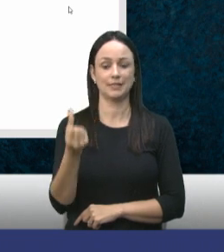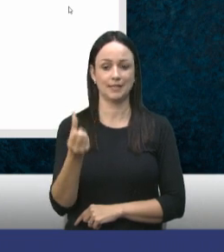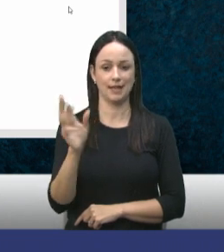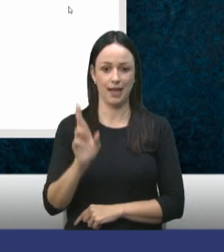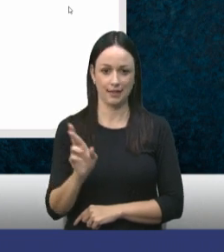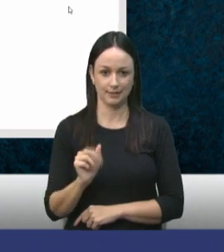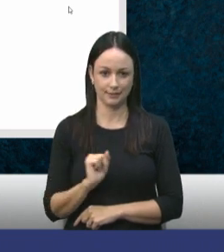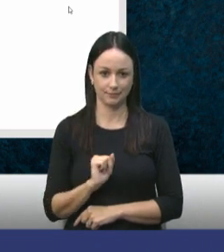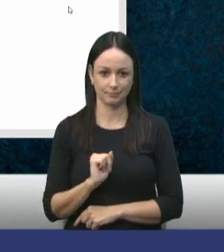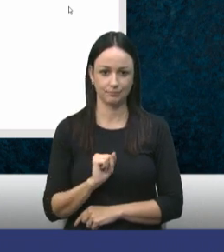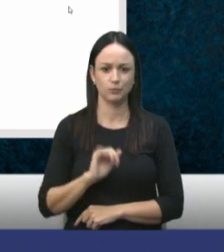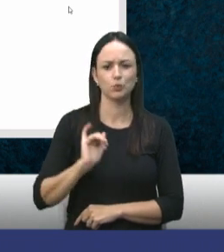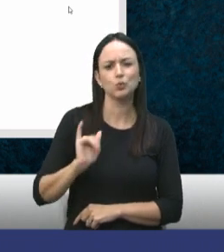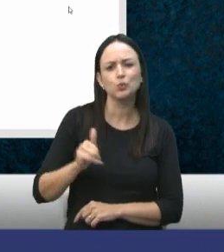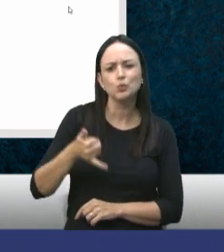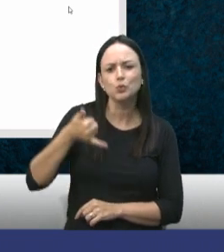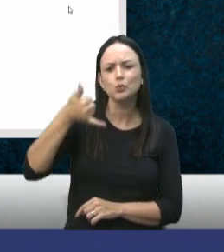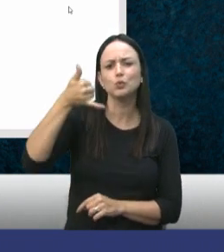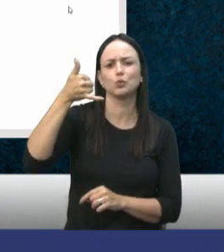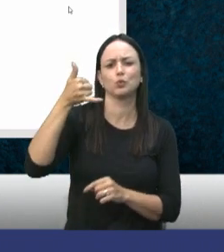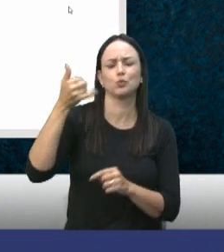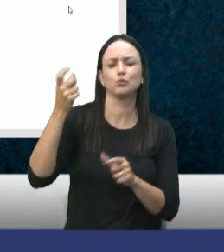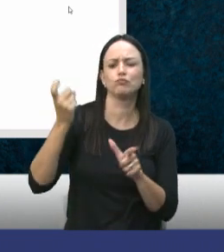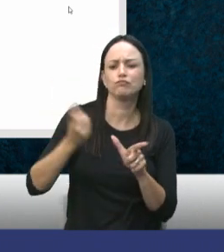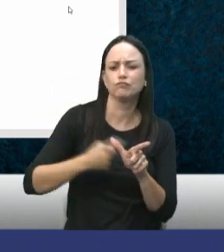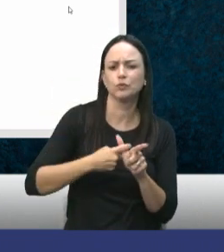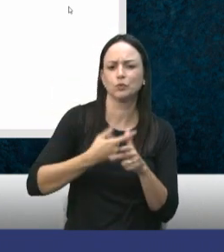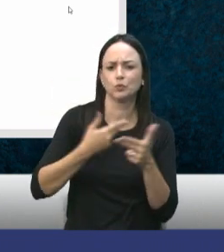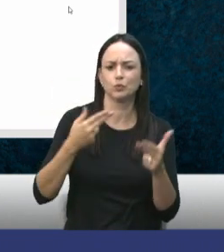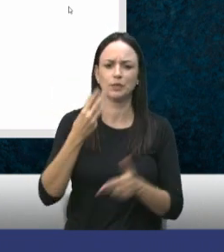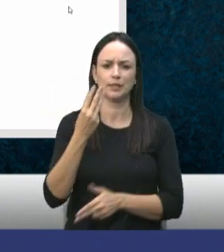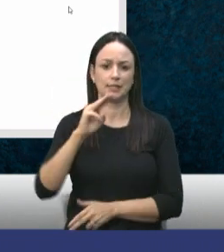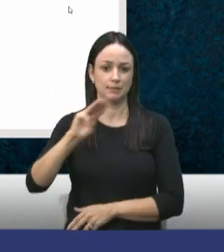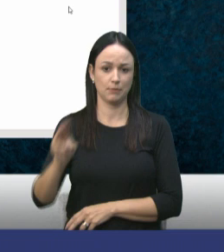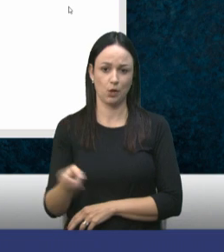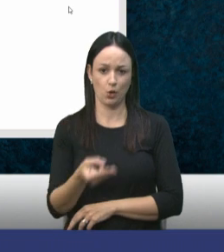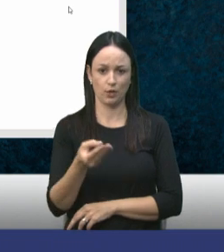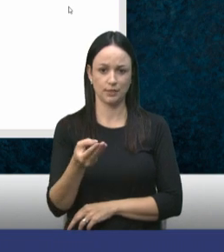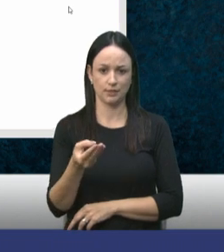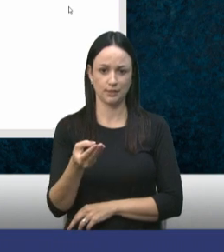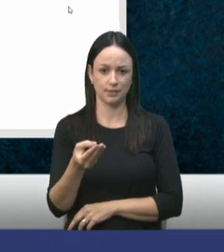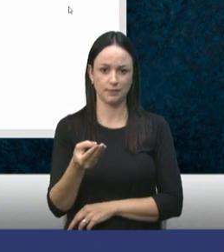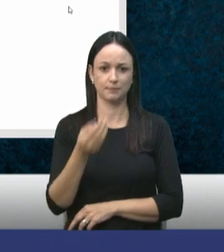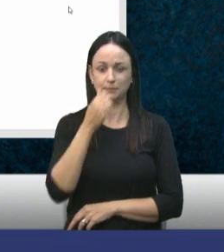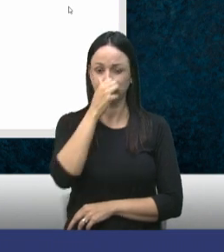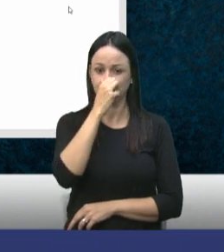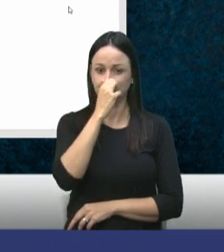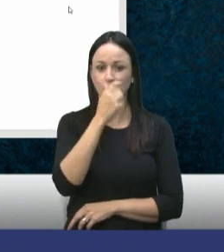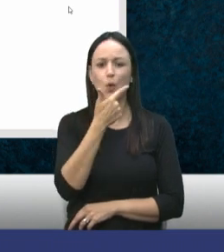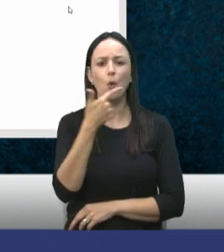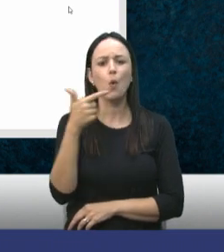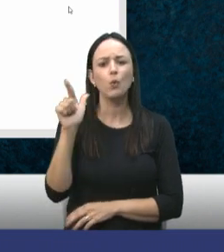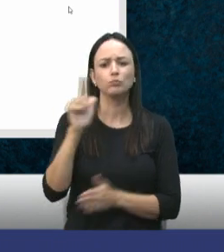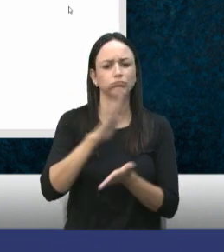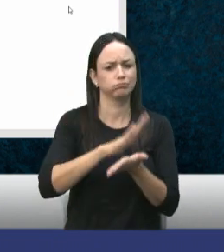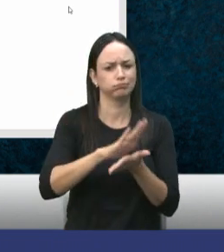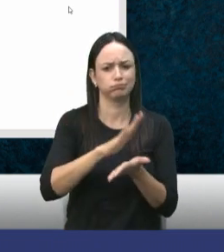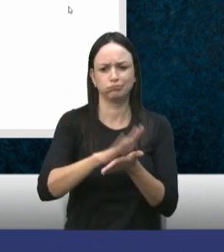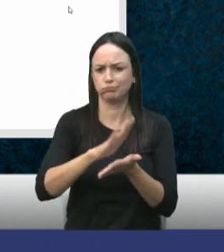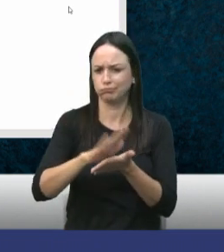R$241.961.286. Juros e encargo da dívida, R$3.000.000. Outras despesas